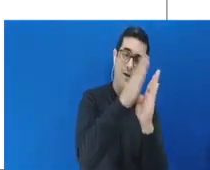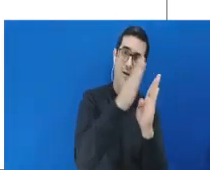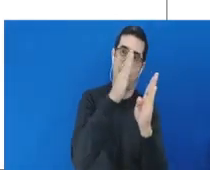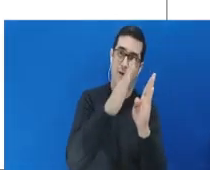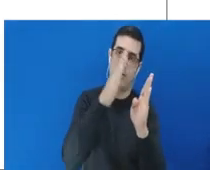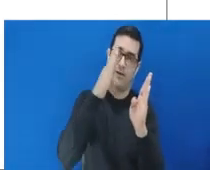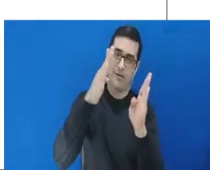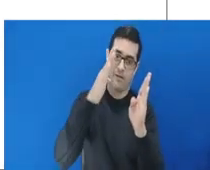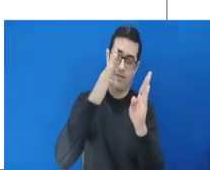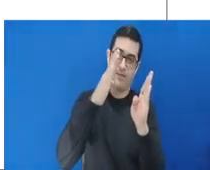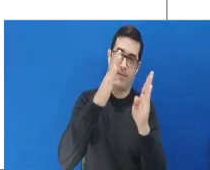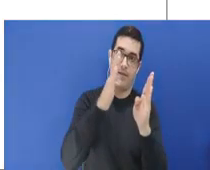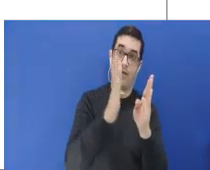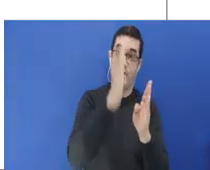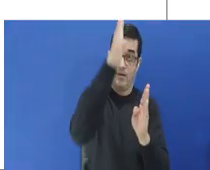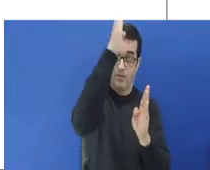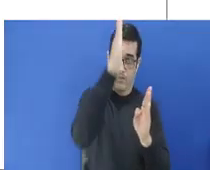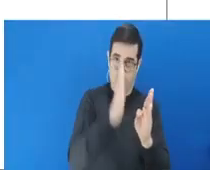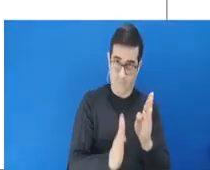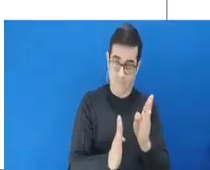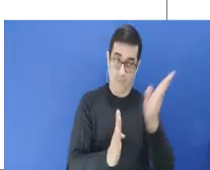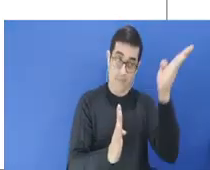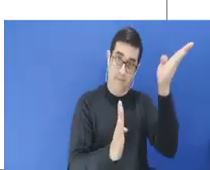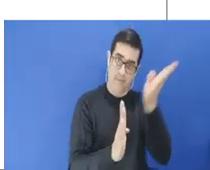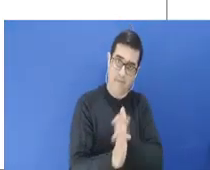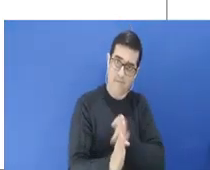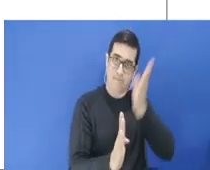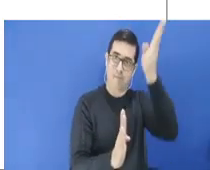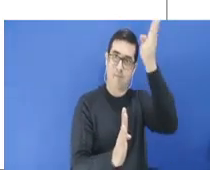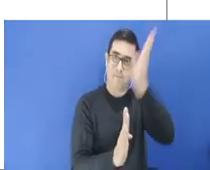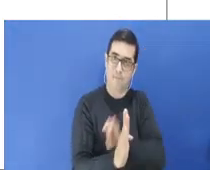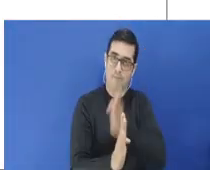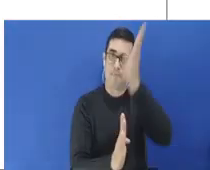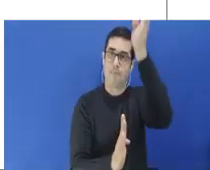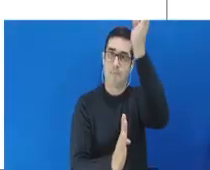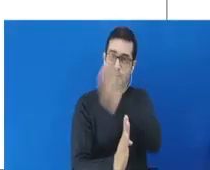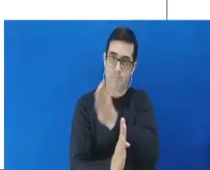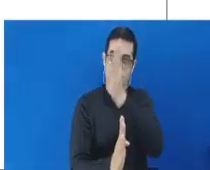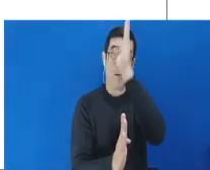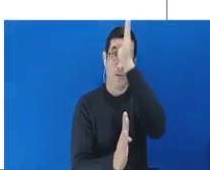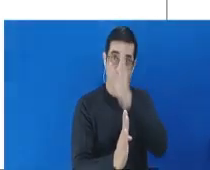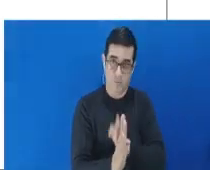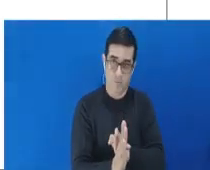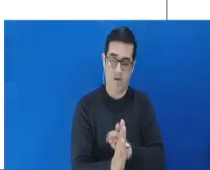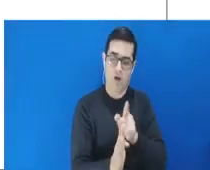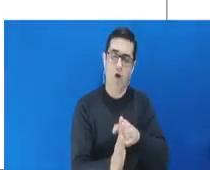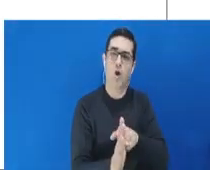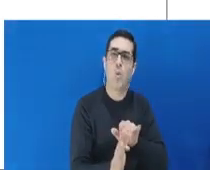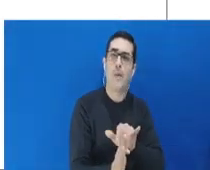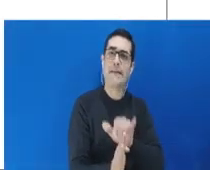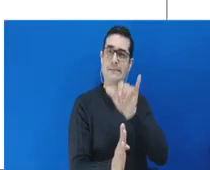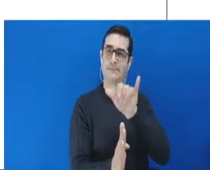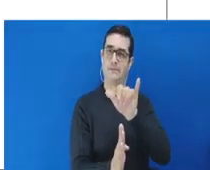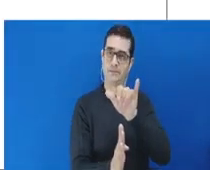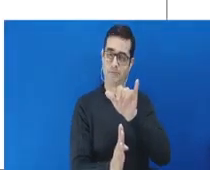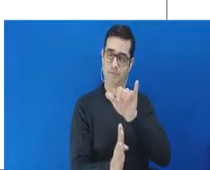essa reta passa pelo eixo Y. E ela passa pelo eixo Y em menos